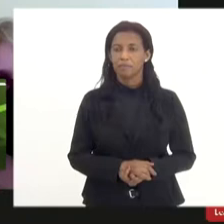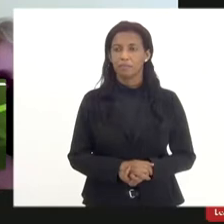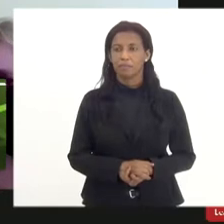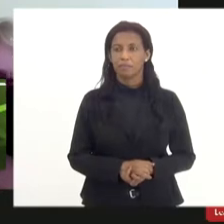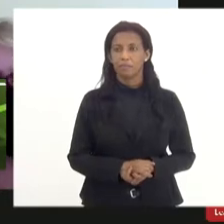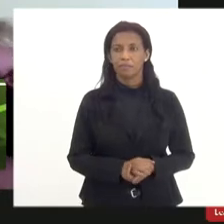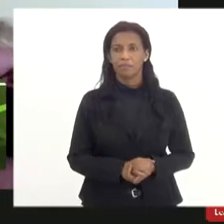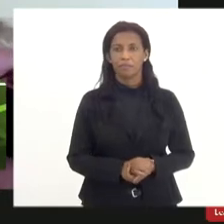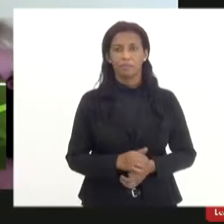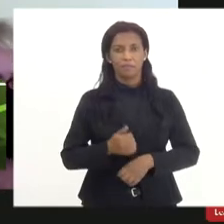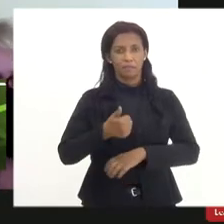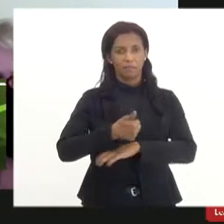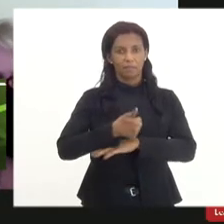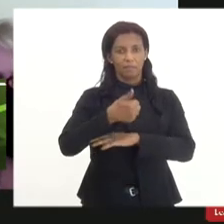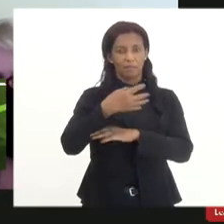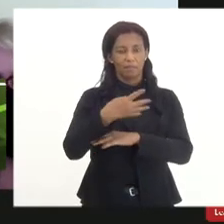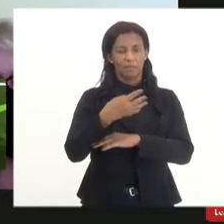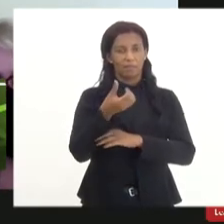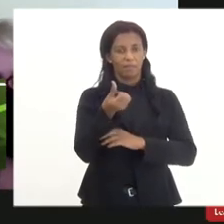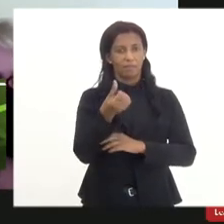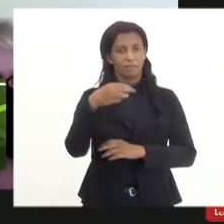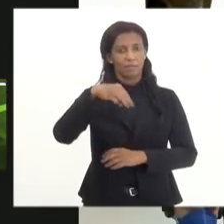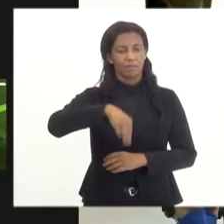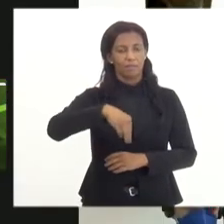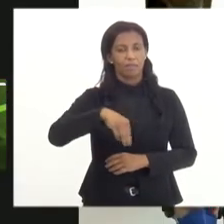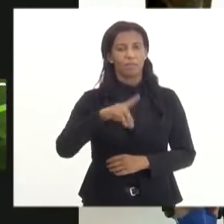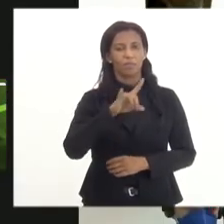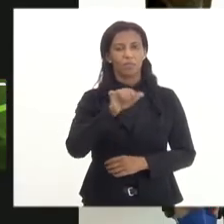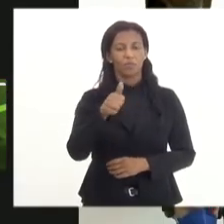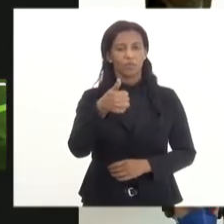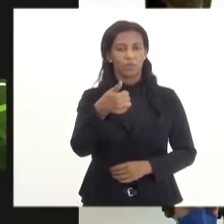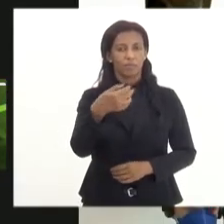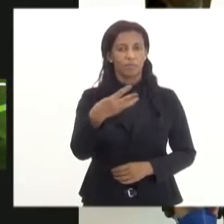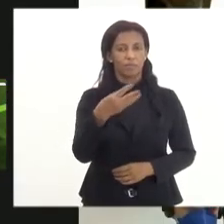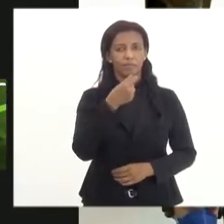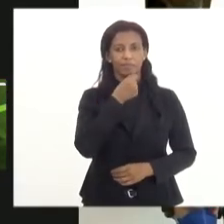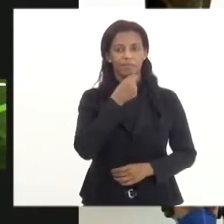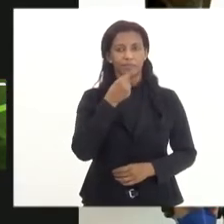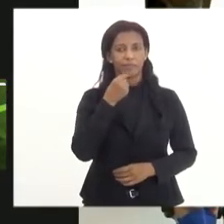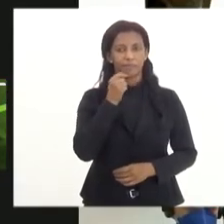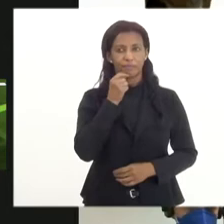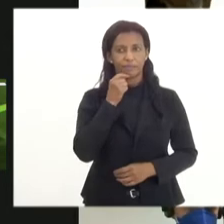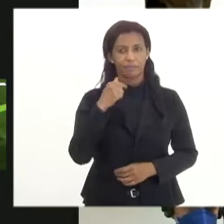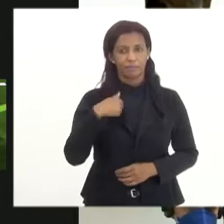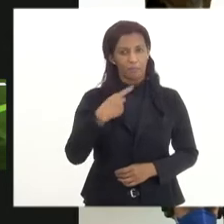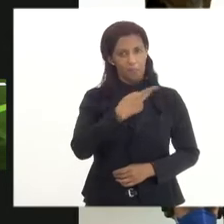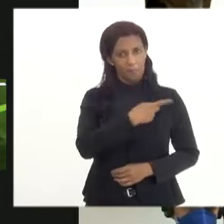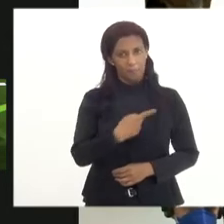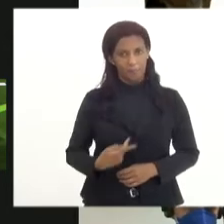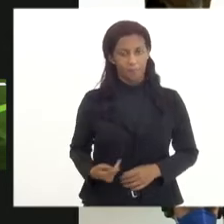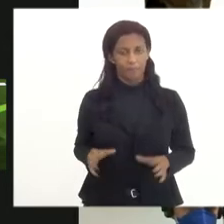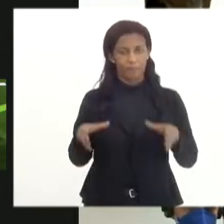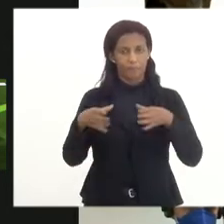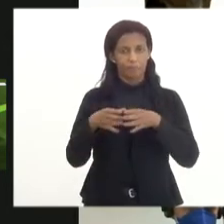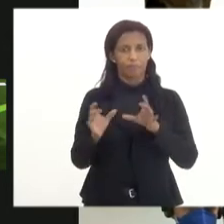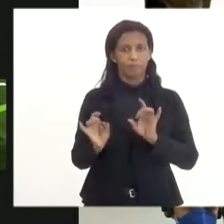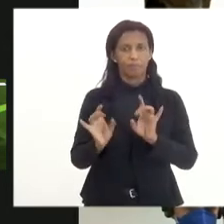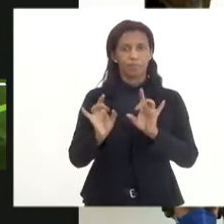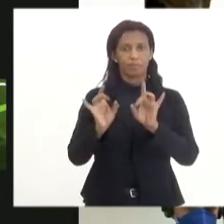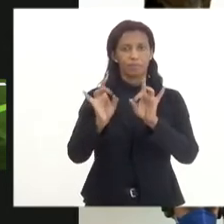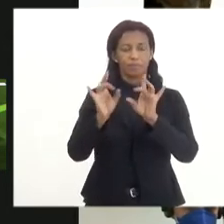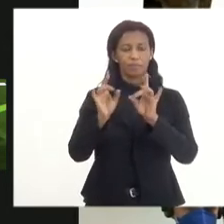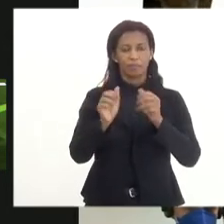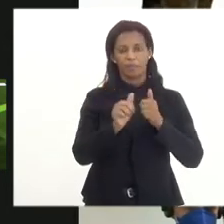Às 14 horas e 6 minutos do dia 13 de setembro, na condição de presidente da Comissão Especial